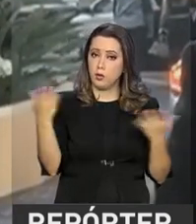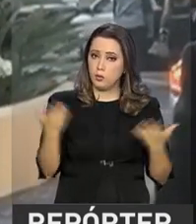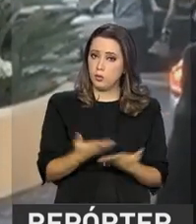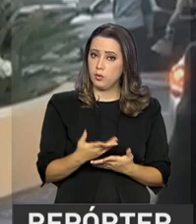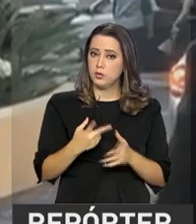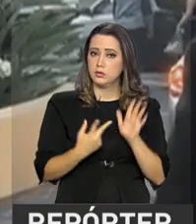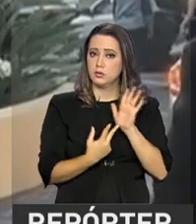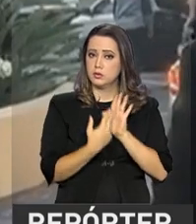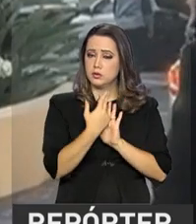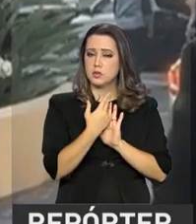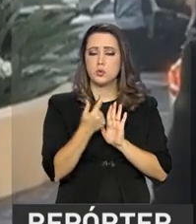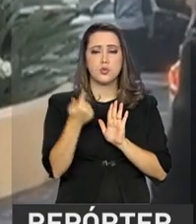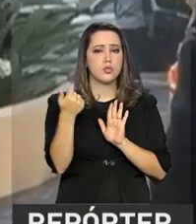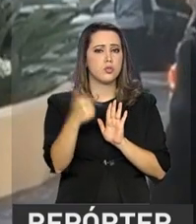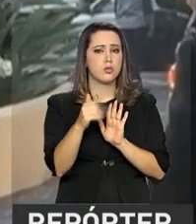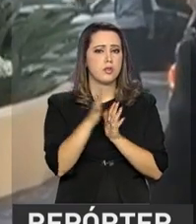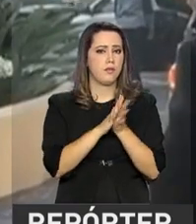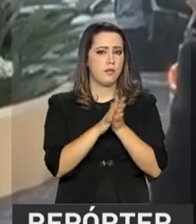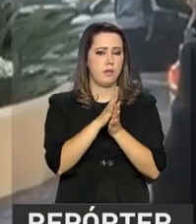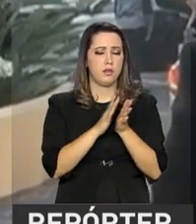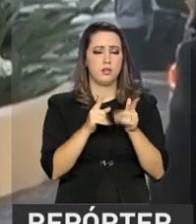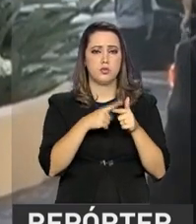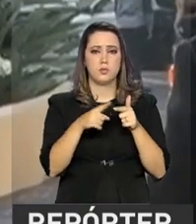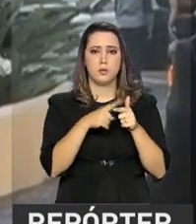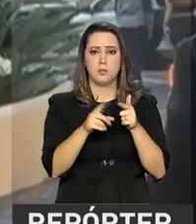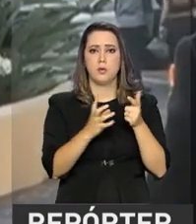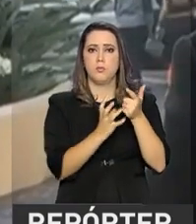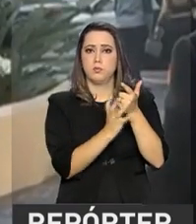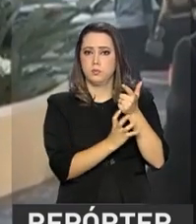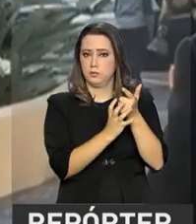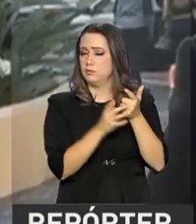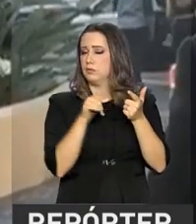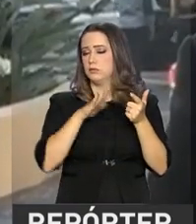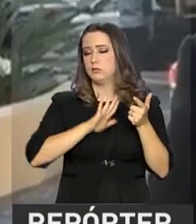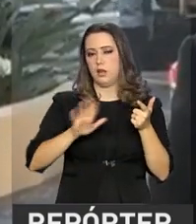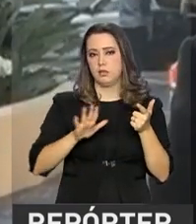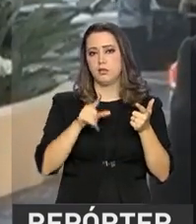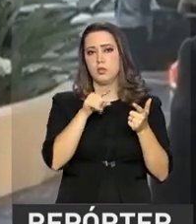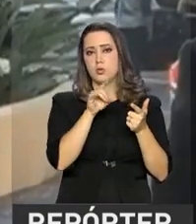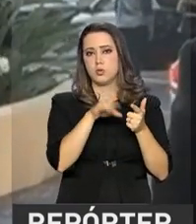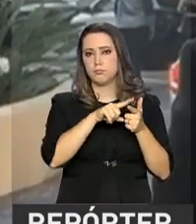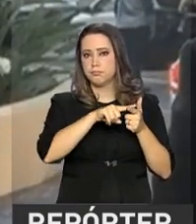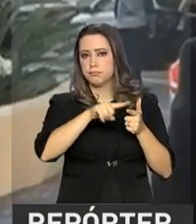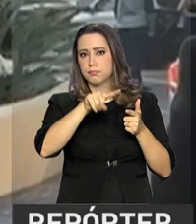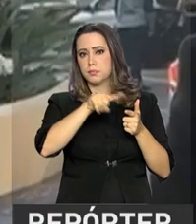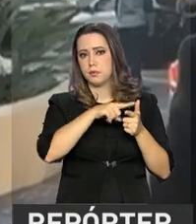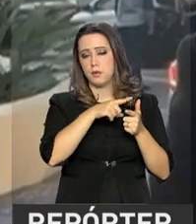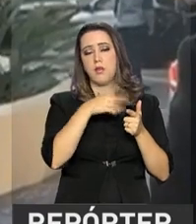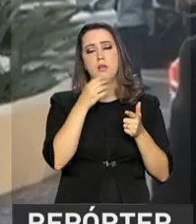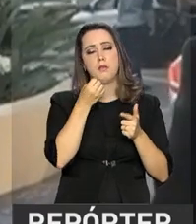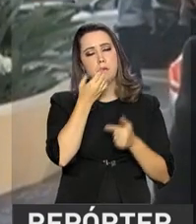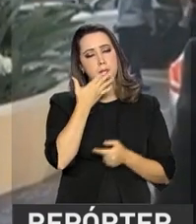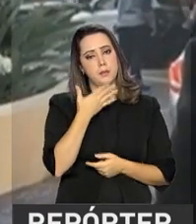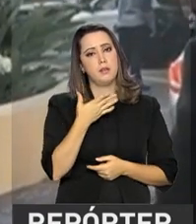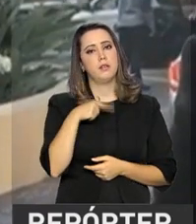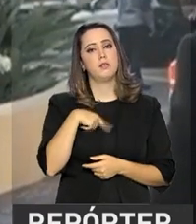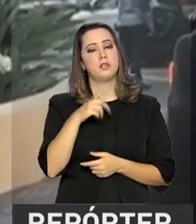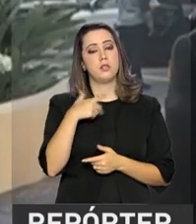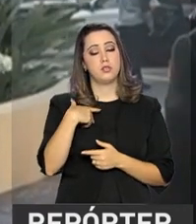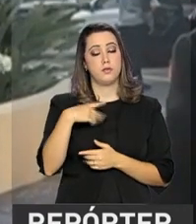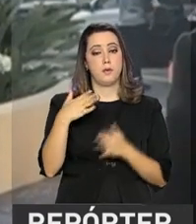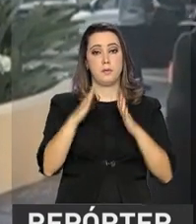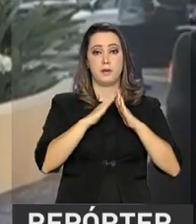o procedimento não envolveu a próstata apenas a uretra e o presidente apresenta uma boa evolução e tem alta prevista para